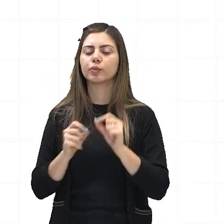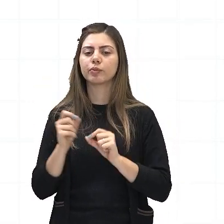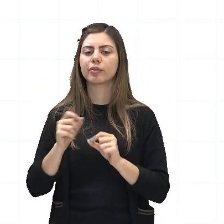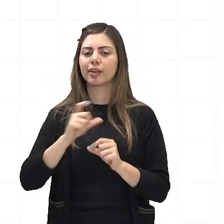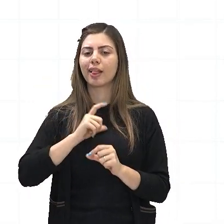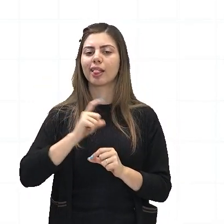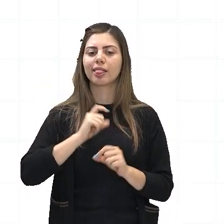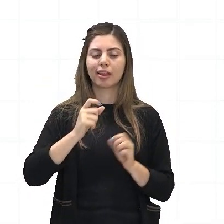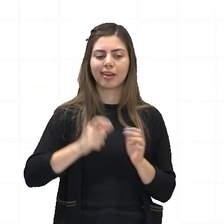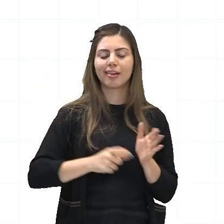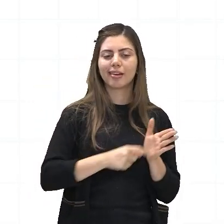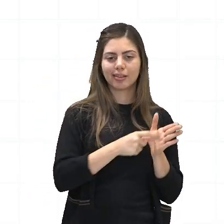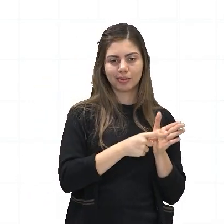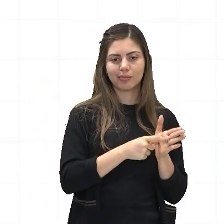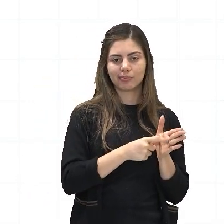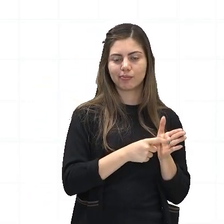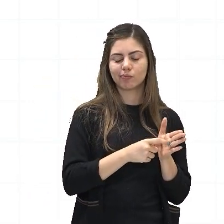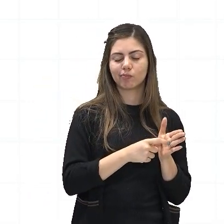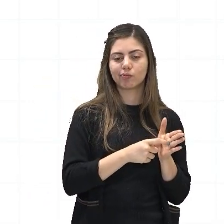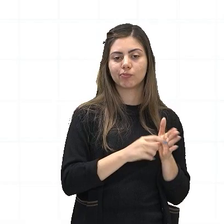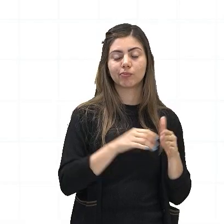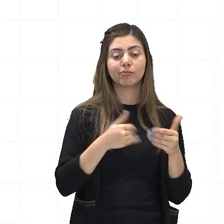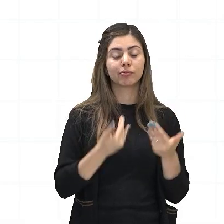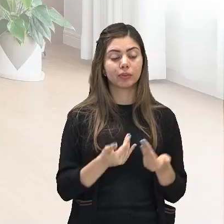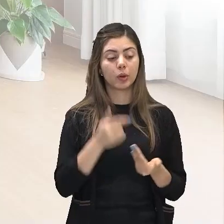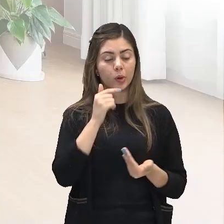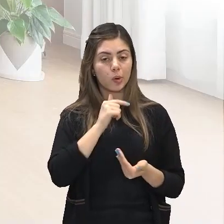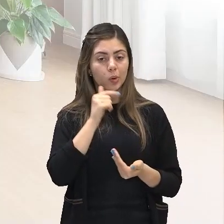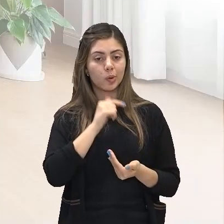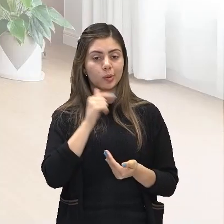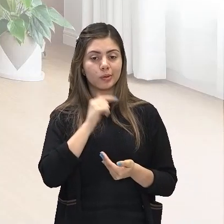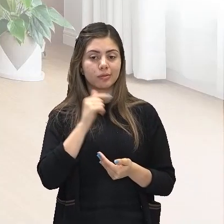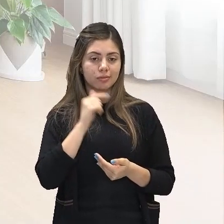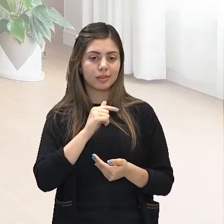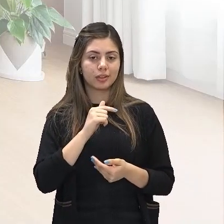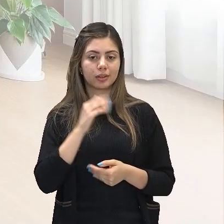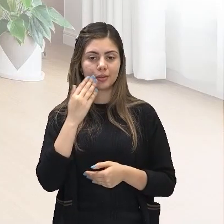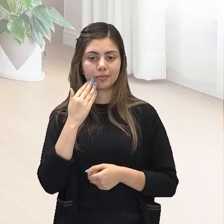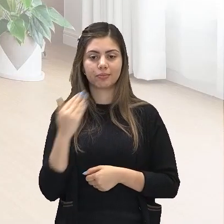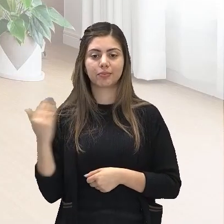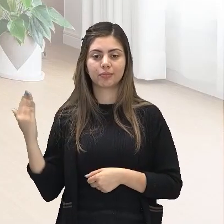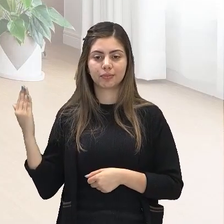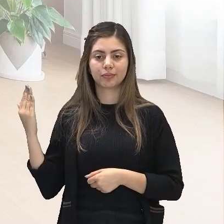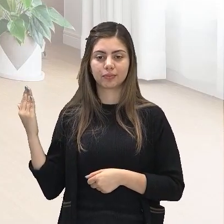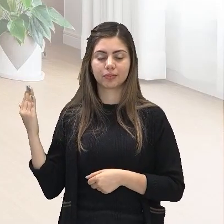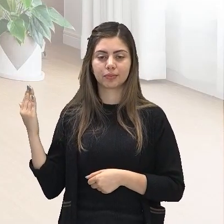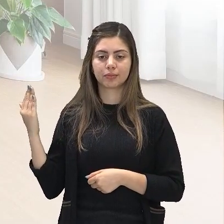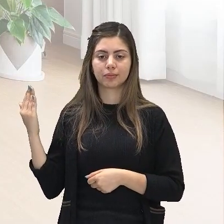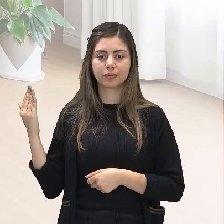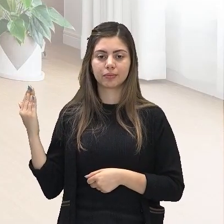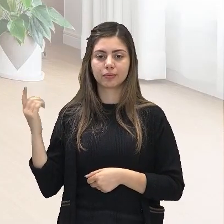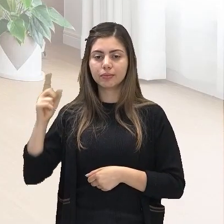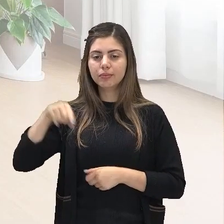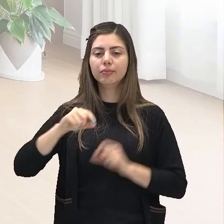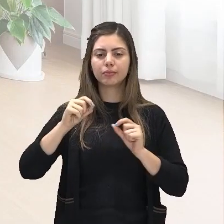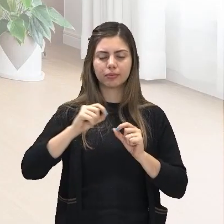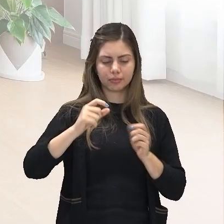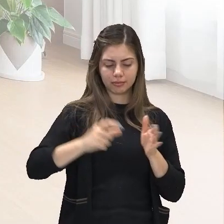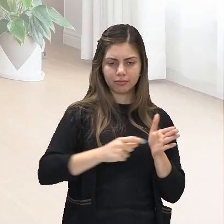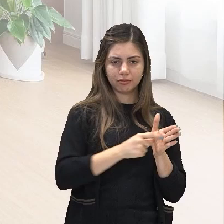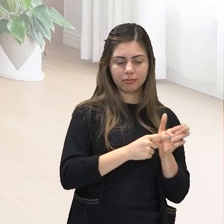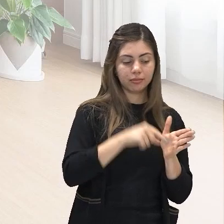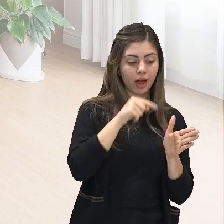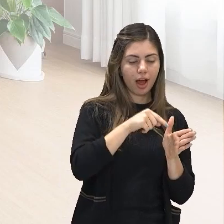tomada, e dessa tomada aí você vai poder conectar o seu equipamento, né? Olha aí, ó, nós temos aqui a tomada, né? A partir daqui é a nossa fonte